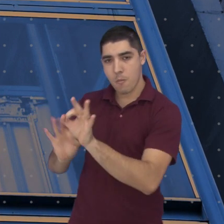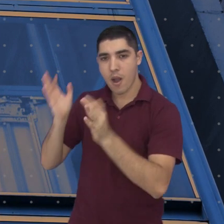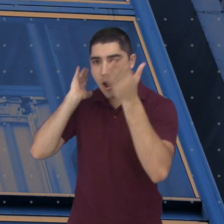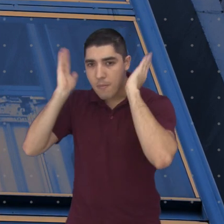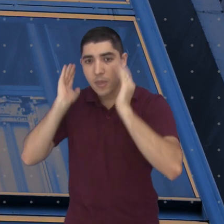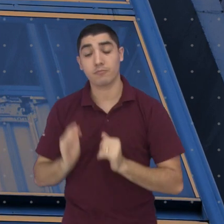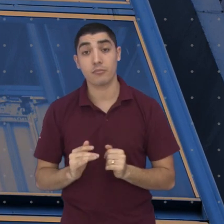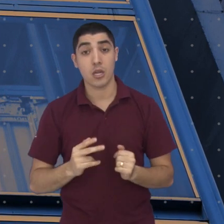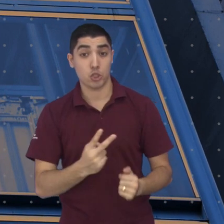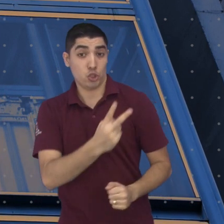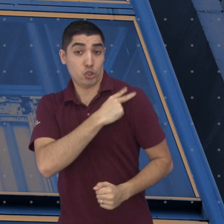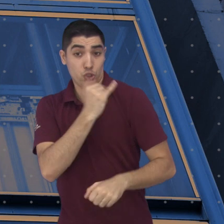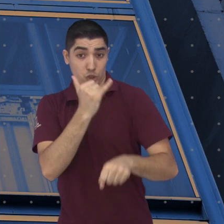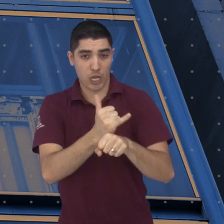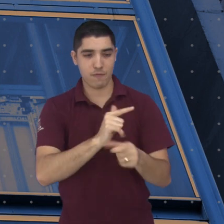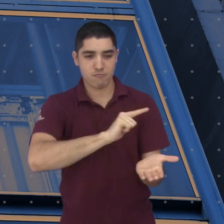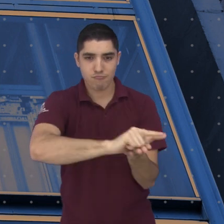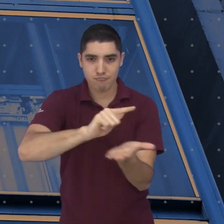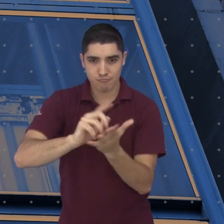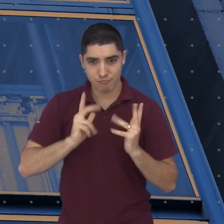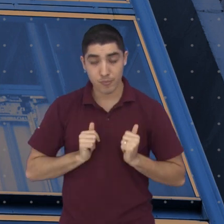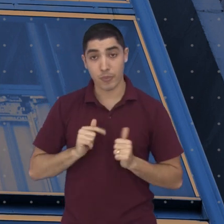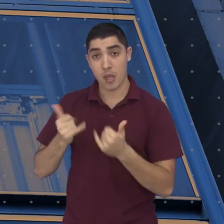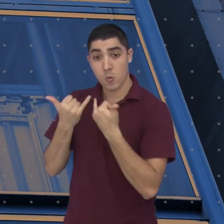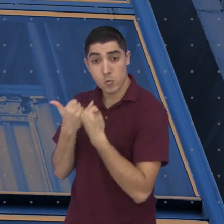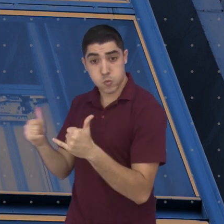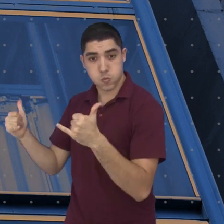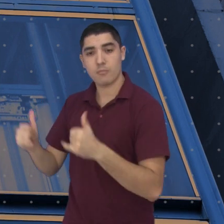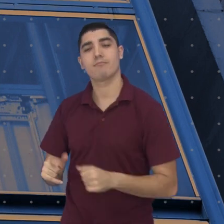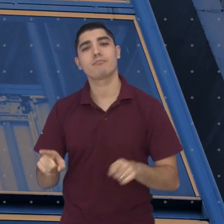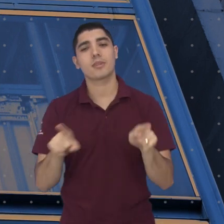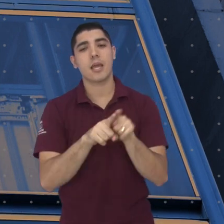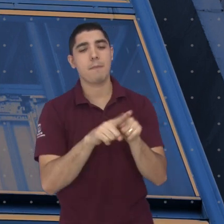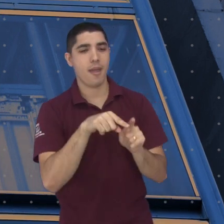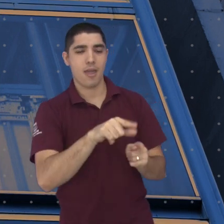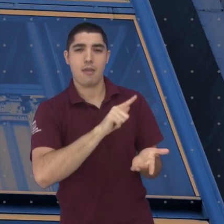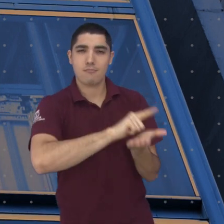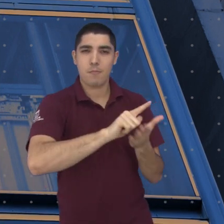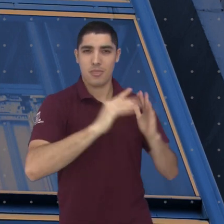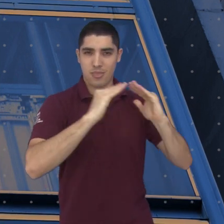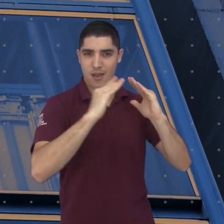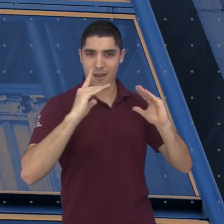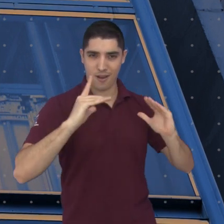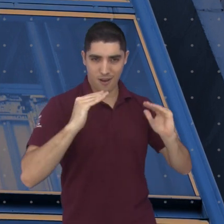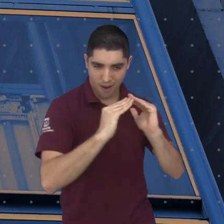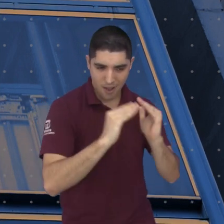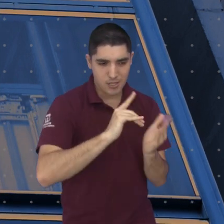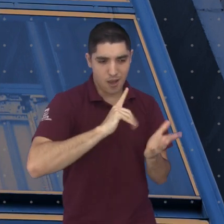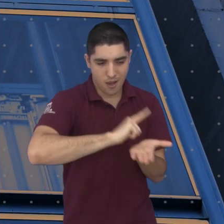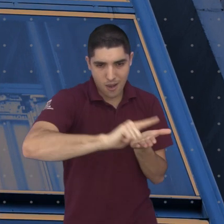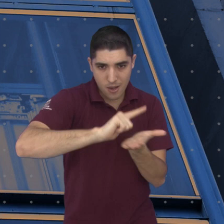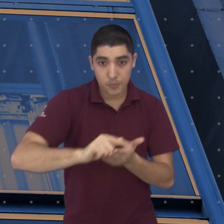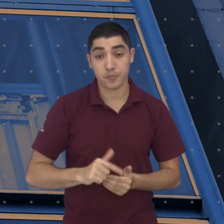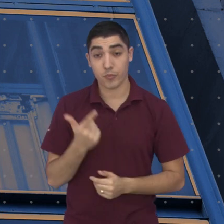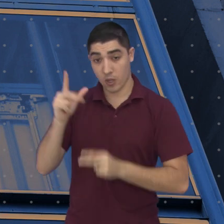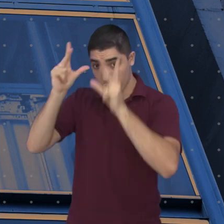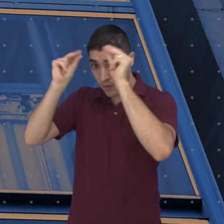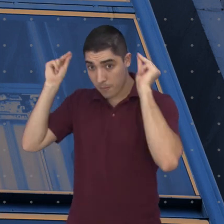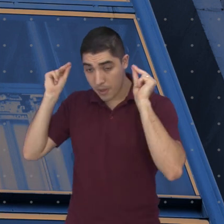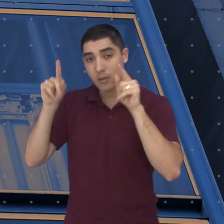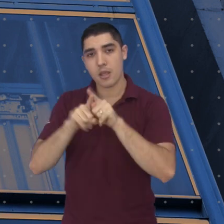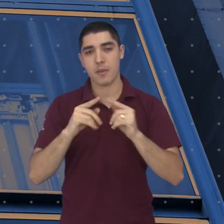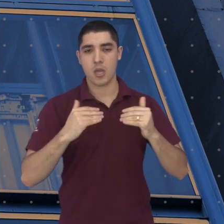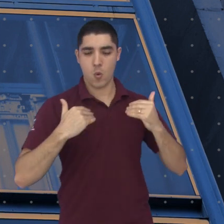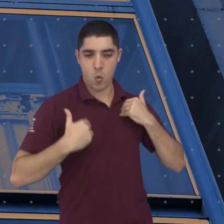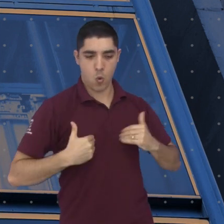arrumador de caminhões chefe de serviço de limpeza eletricista empregada doméstica diarista enfermeiro